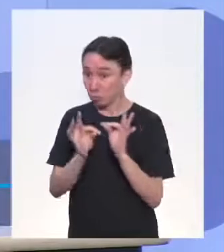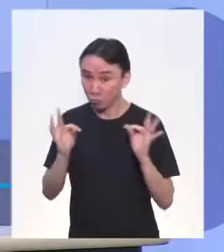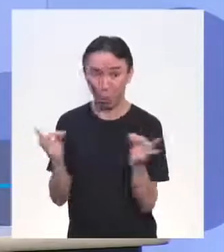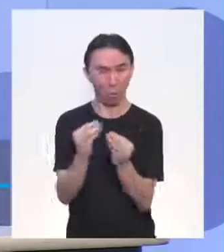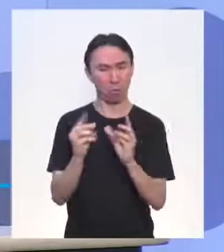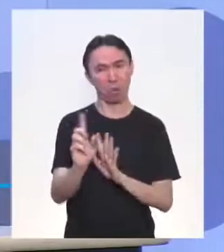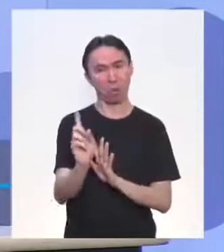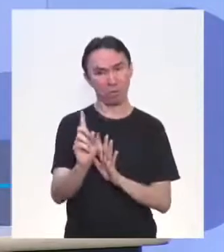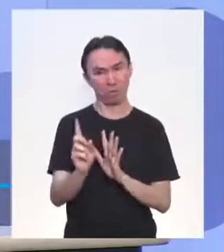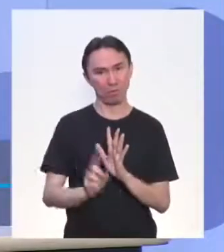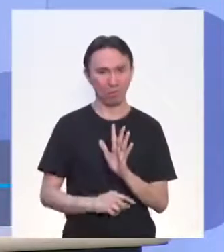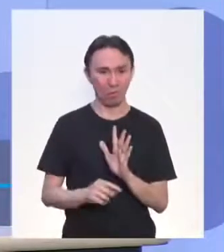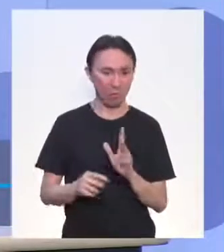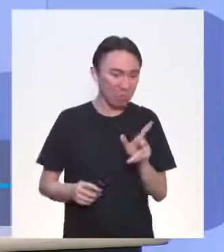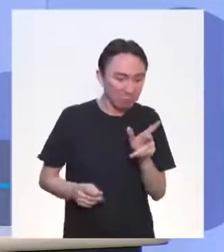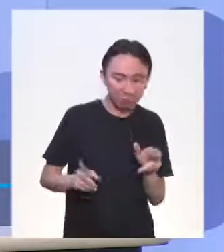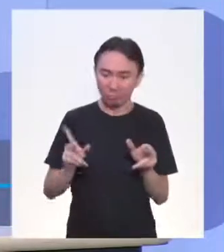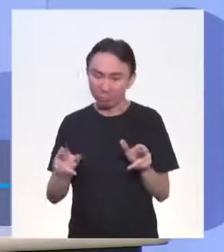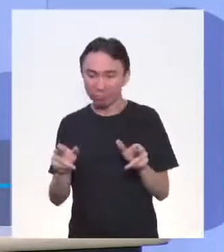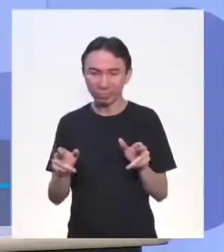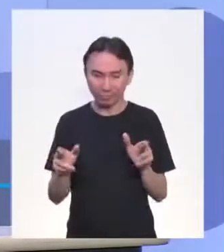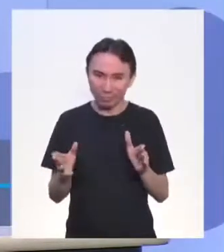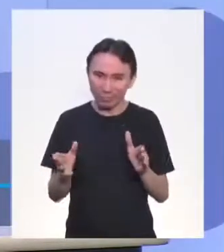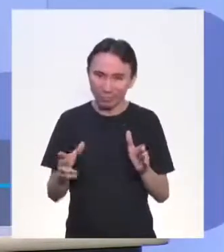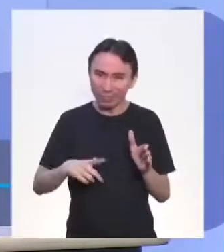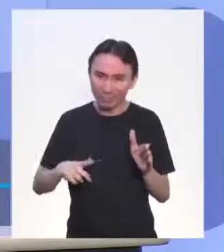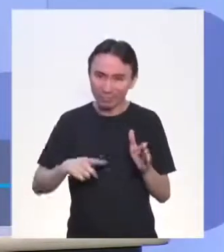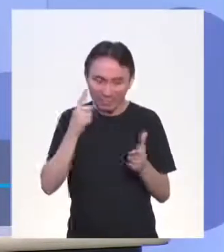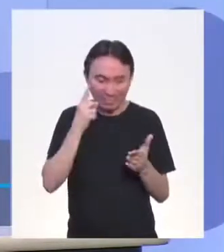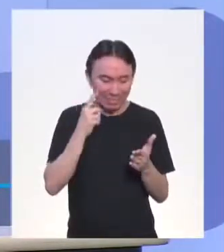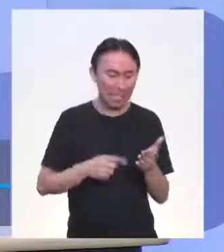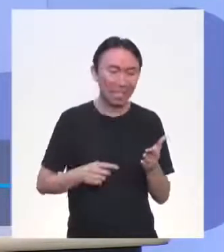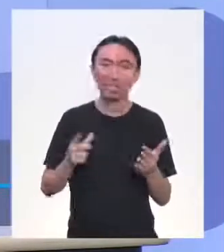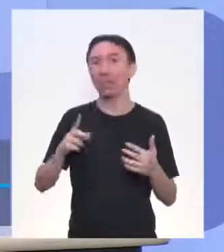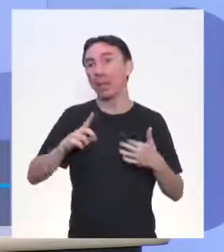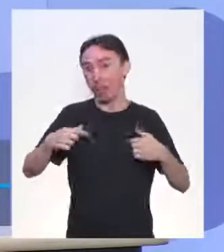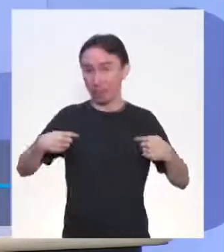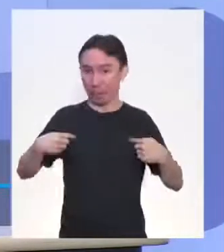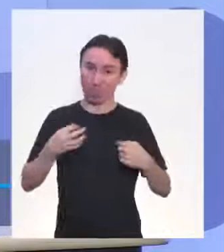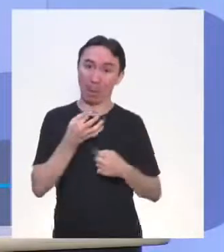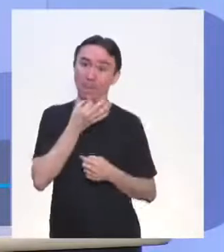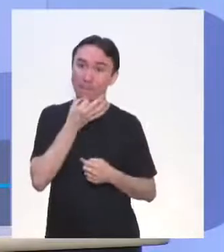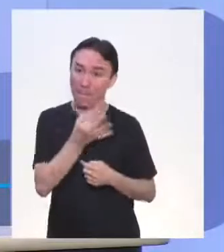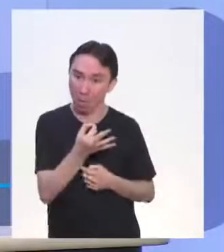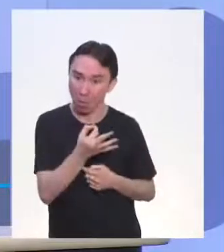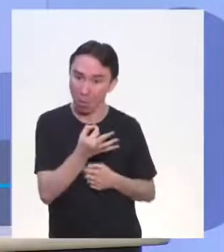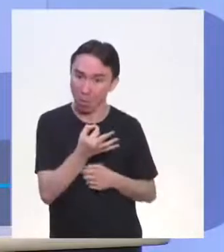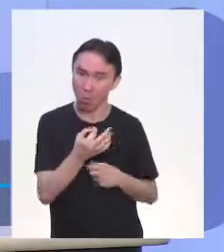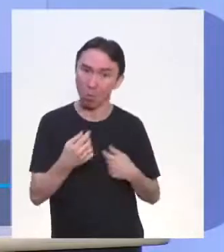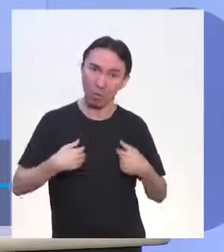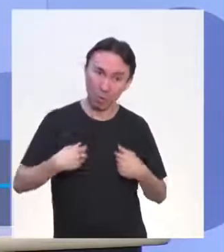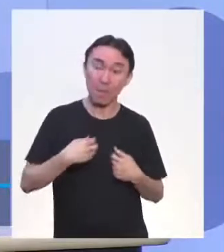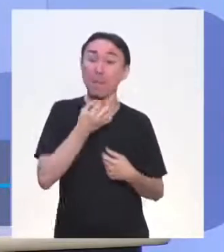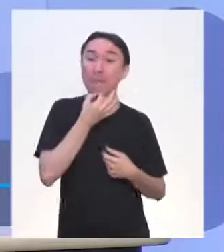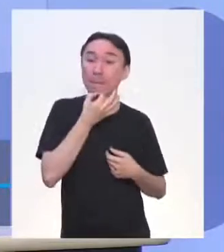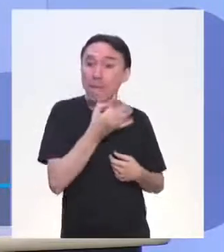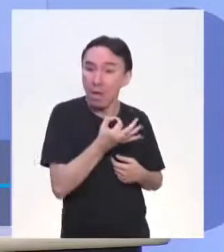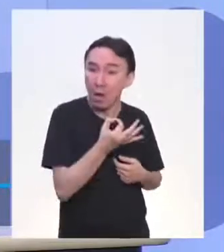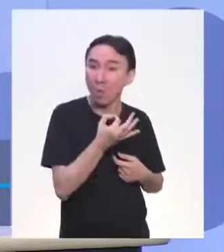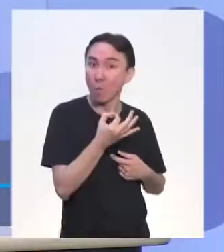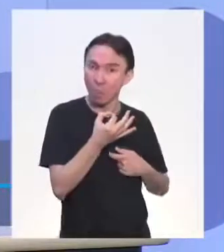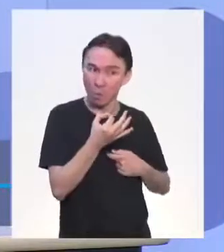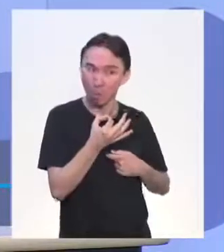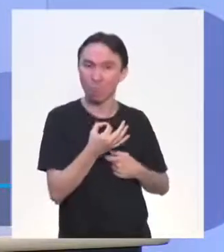artigo. Então, o que eu coloco no artigo? Eu tenho uma opinião e eu vou sustentar a minha